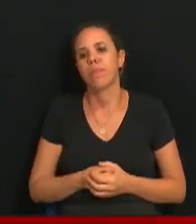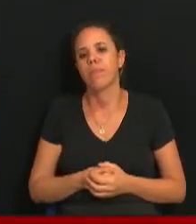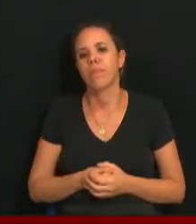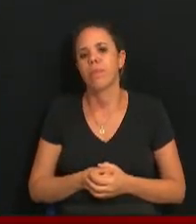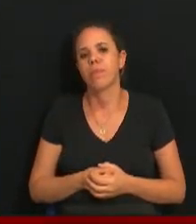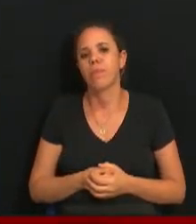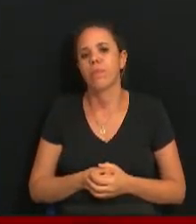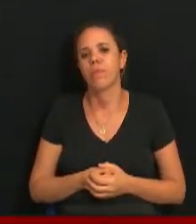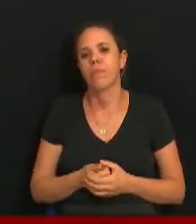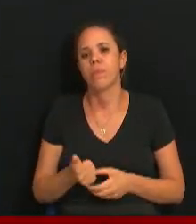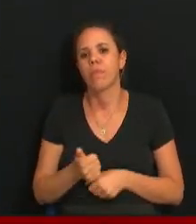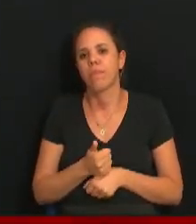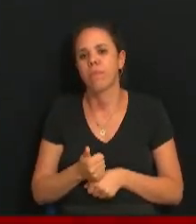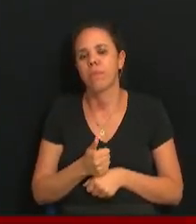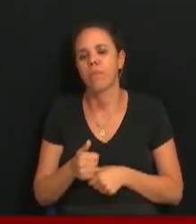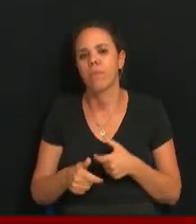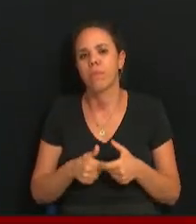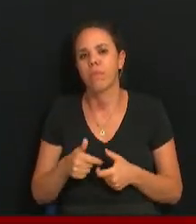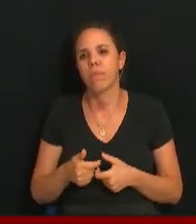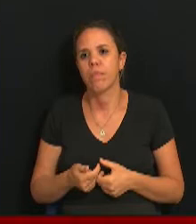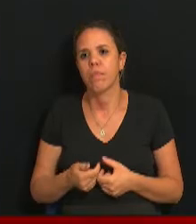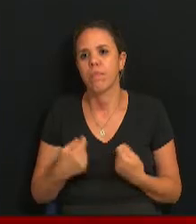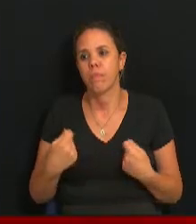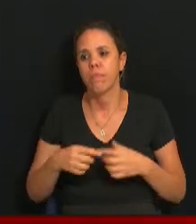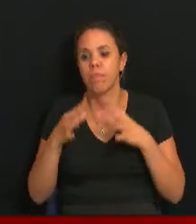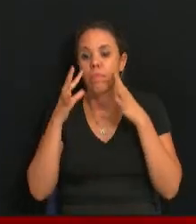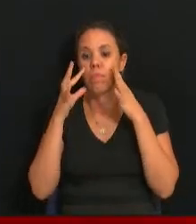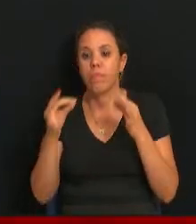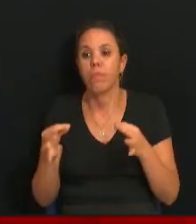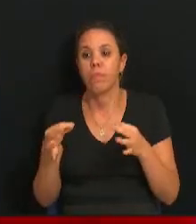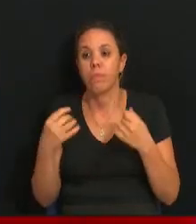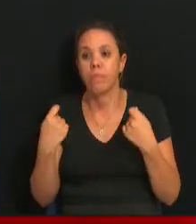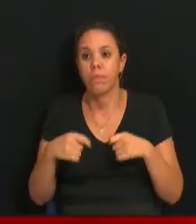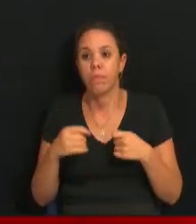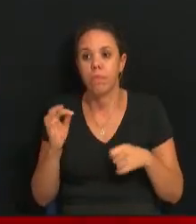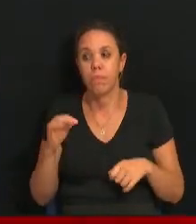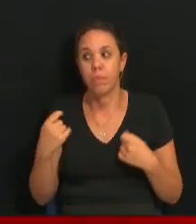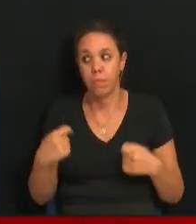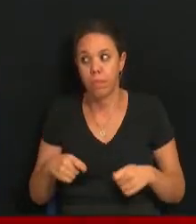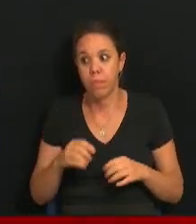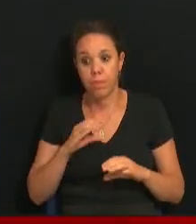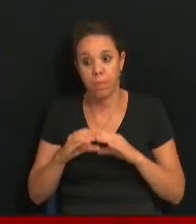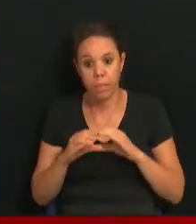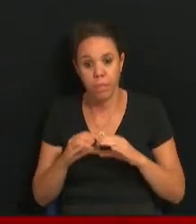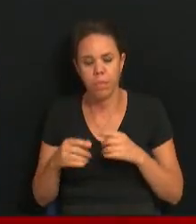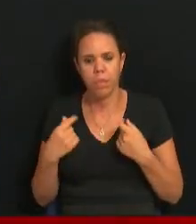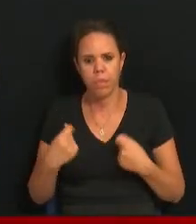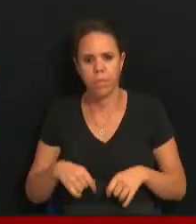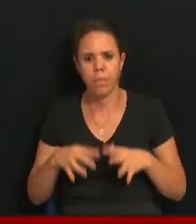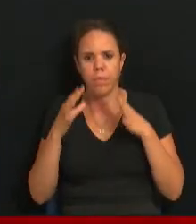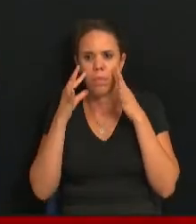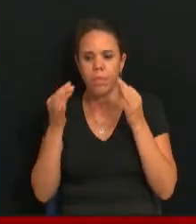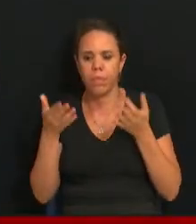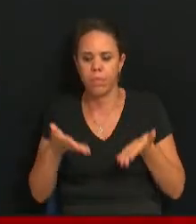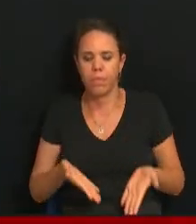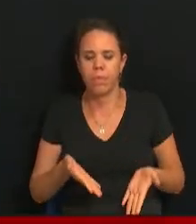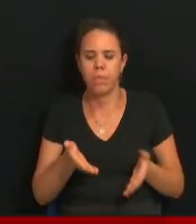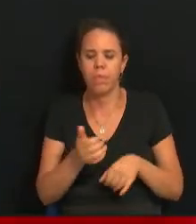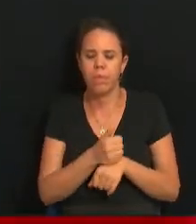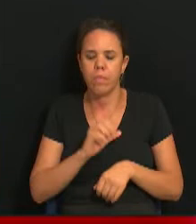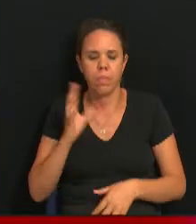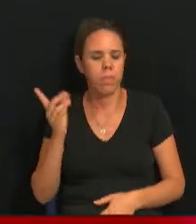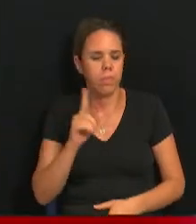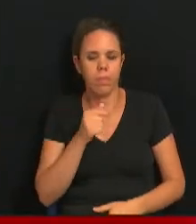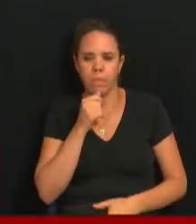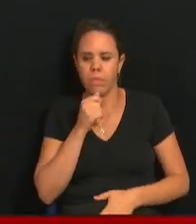o cargo. Então, a gente acha que precisa ser ouvido. A gente não acha, né? A gente tem certeza que precisa ser ouvido. E é uma coisa que não acontece. Então, a